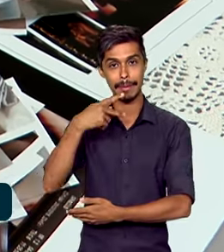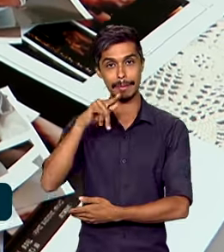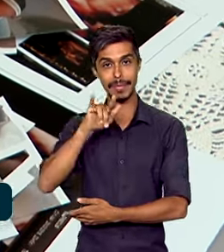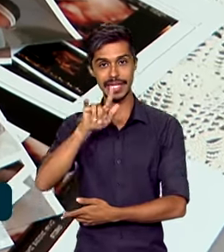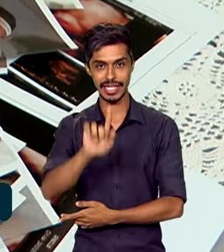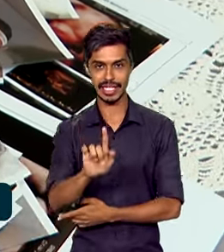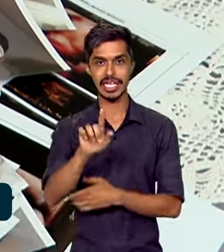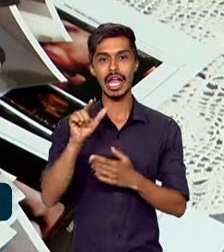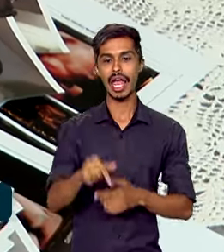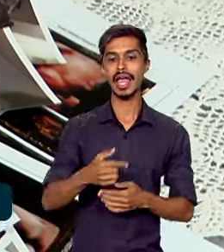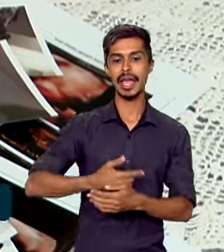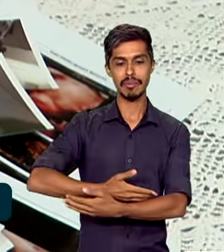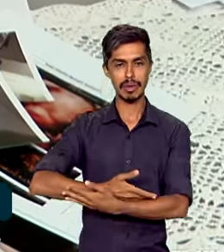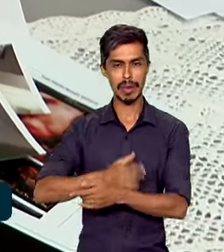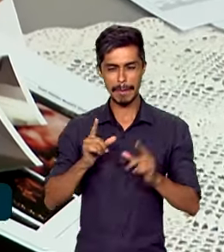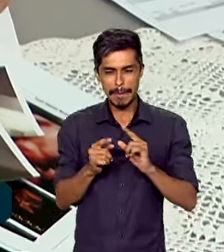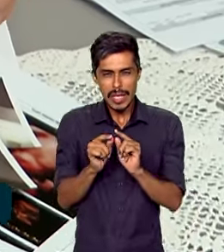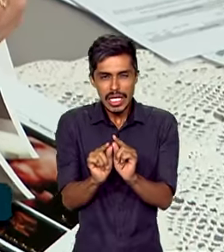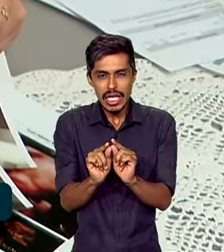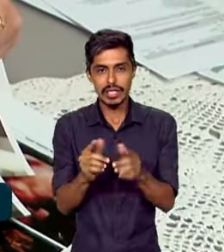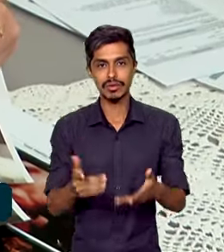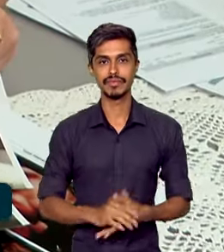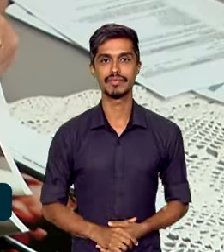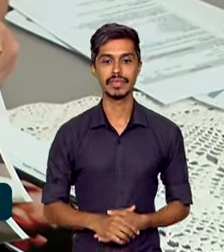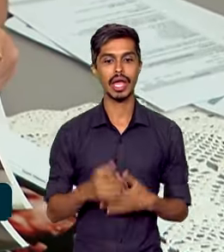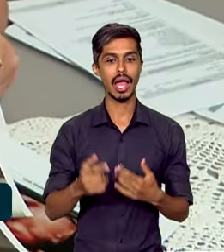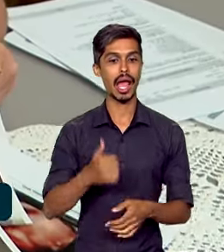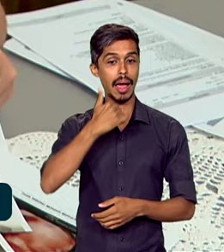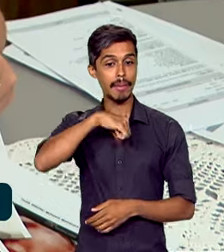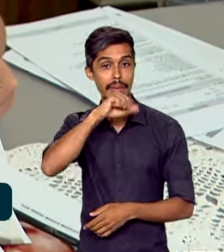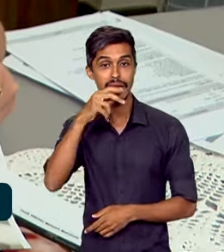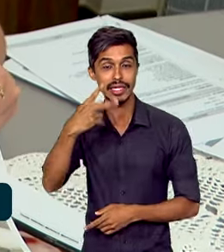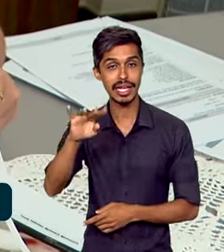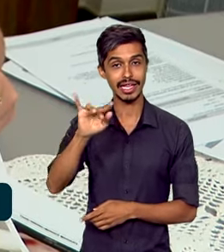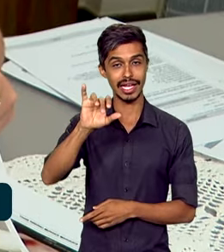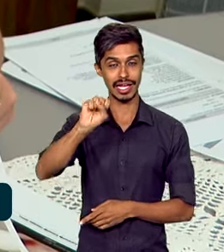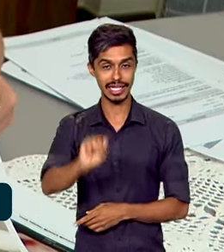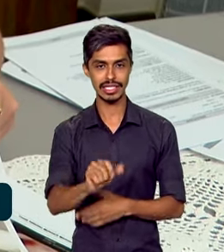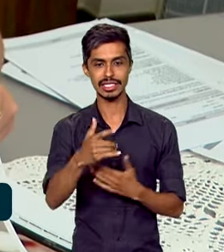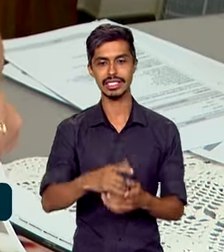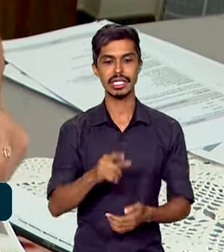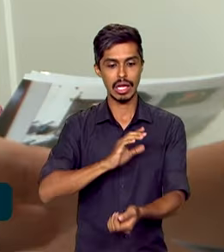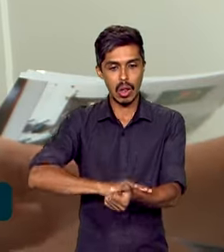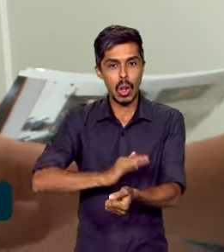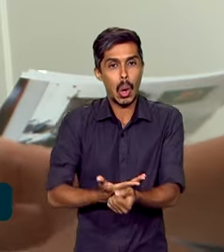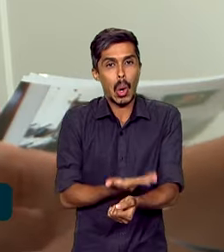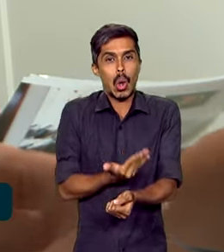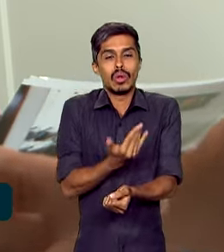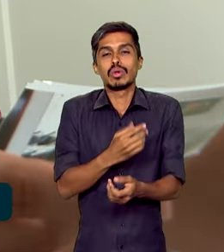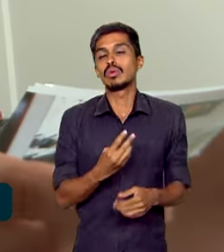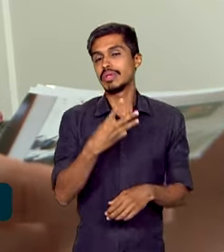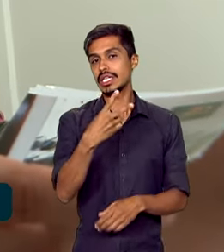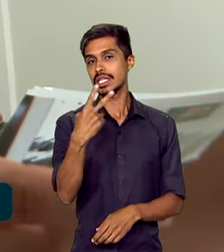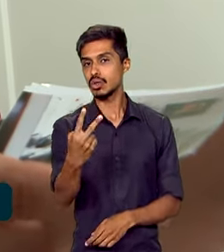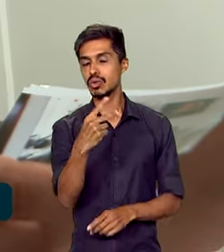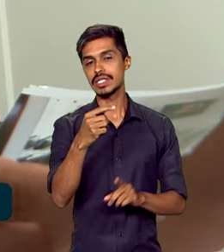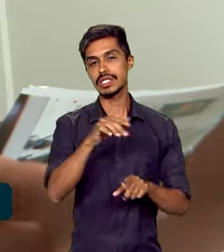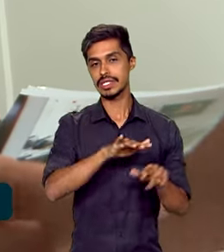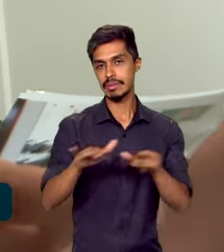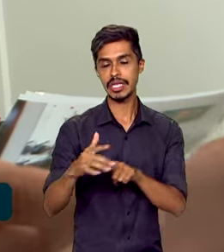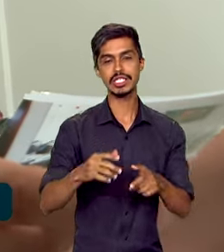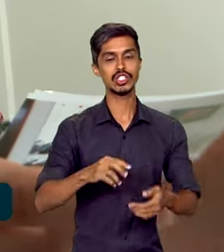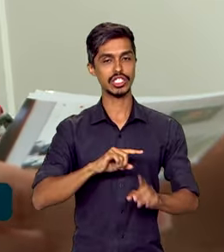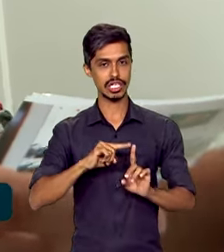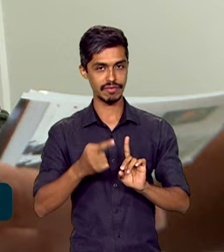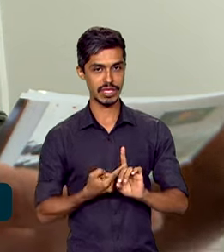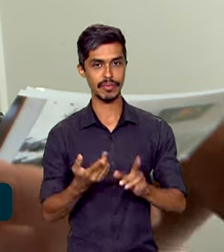para a idade gestacional a mãe thí teve pressão alta quando estava com 32 semanas de gravidez